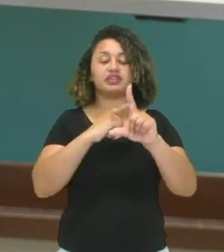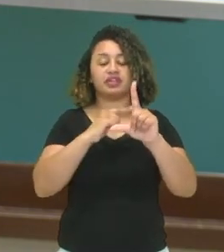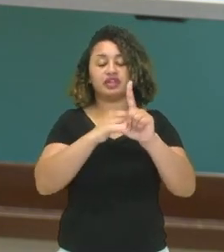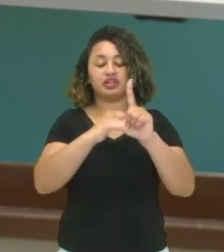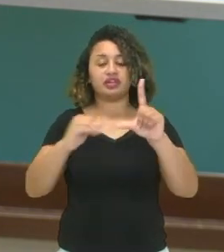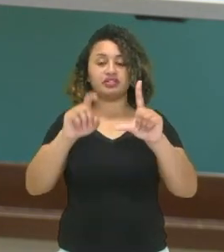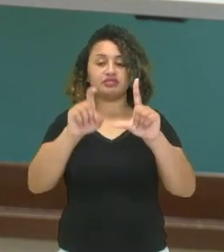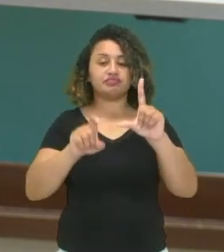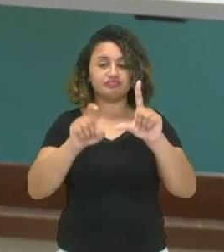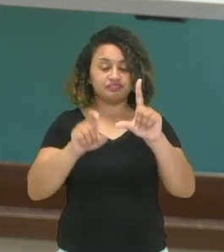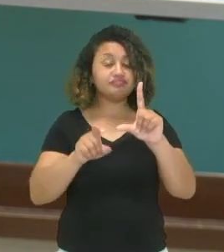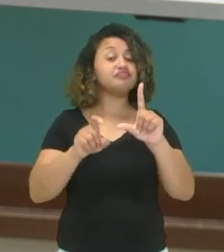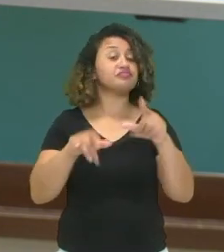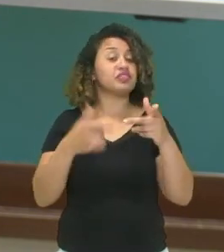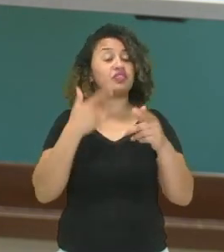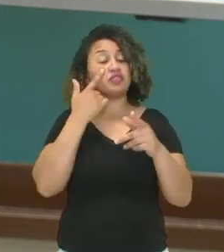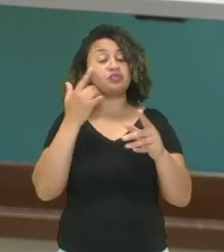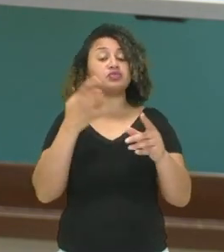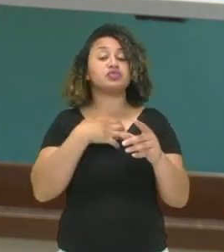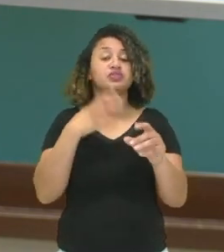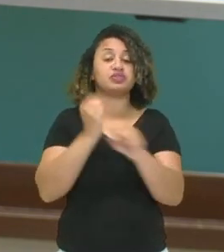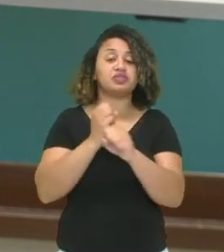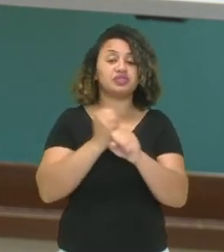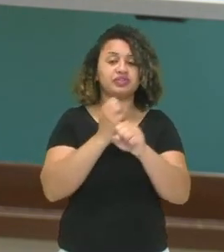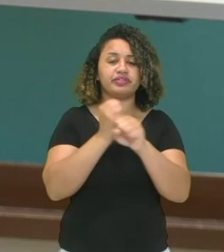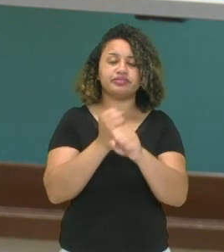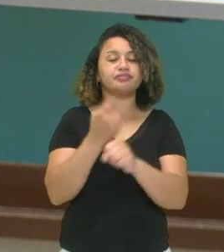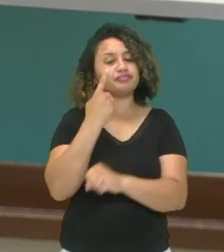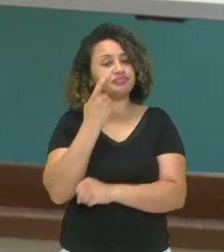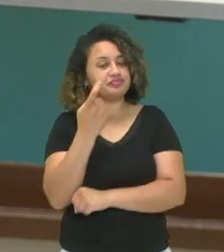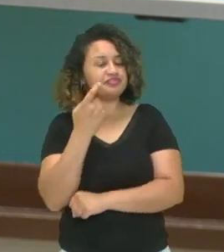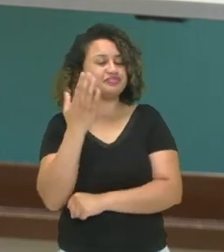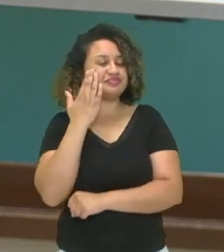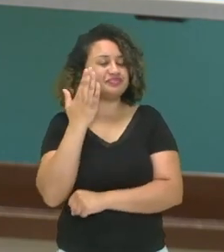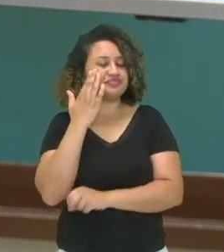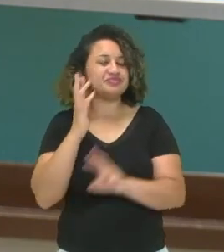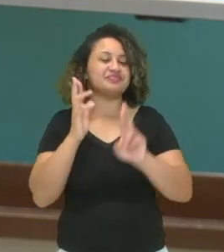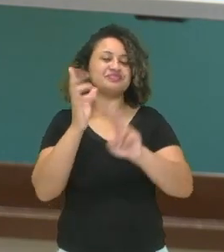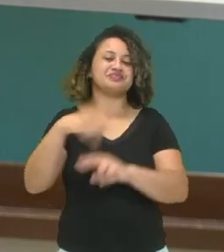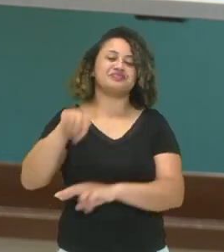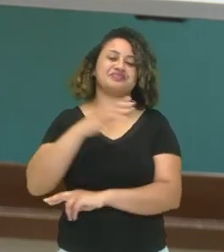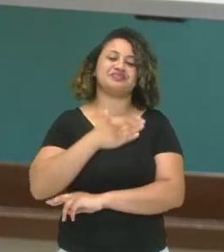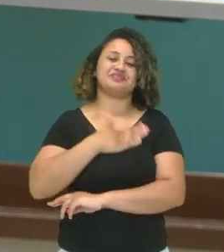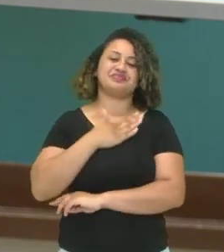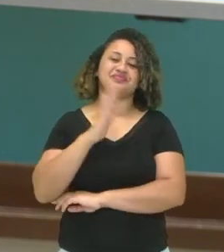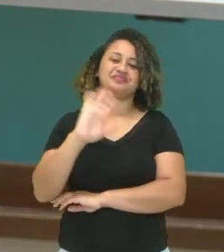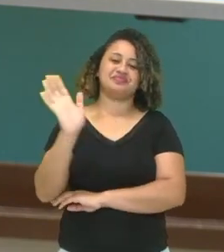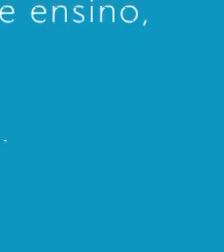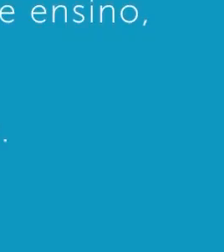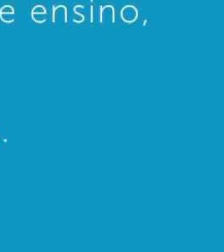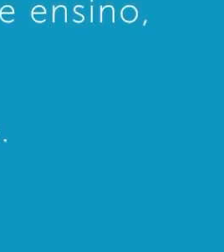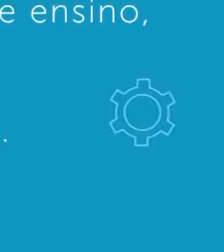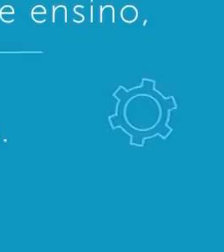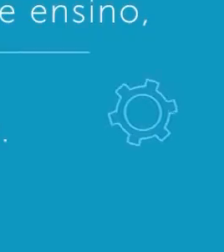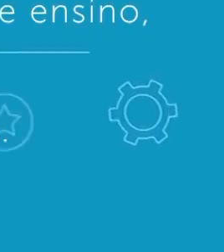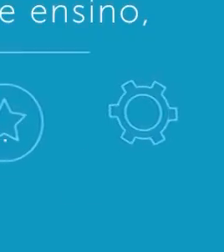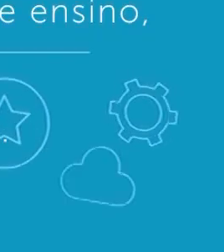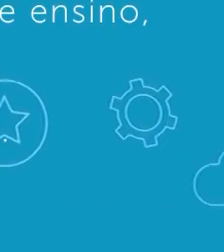abscissas. Vimos as formas de calcular e é bastante interessante. Espero que vocês tenham gostado e até breve, pessoal.